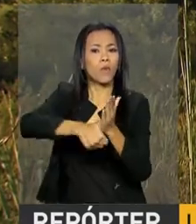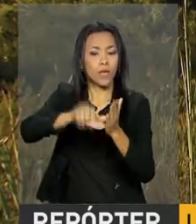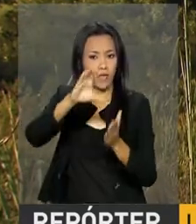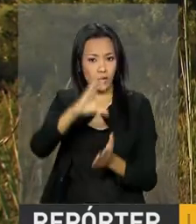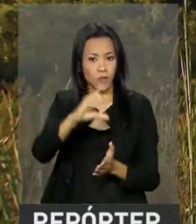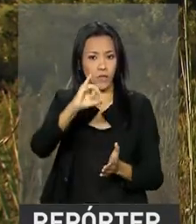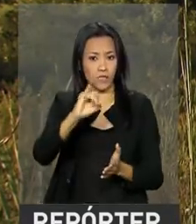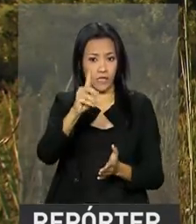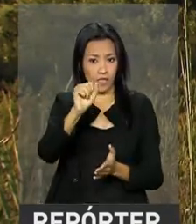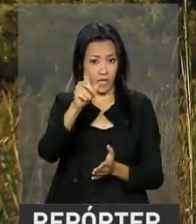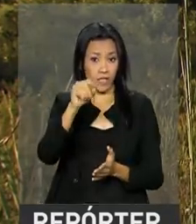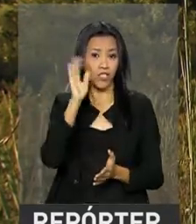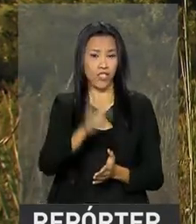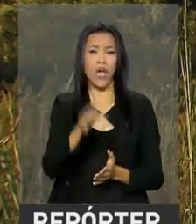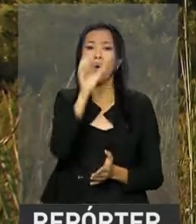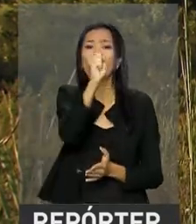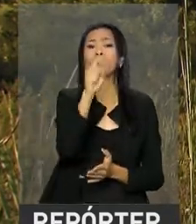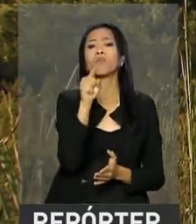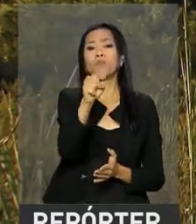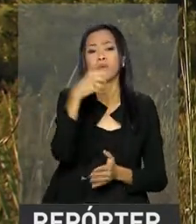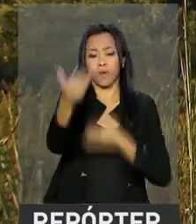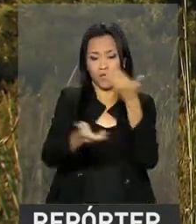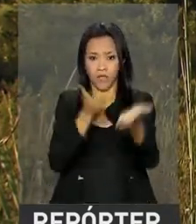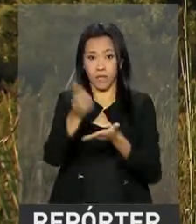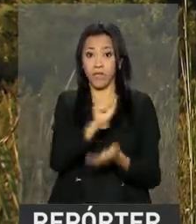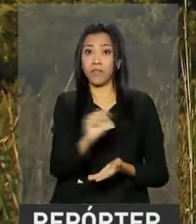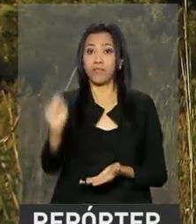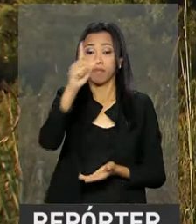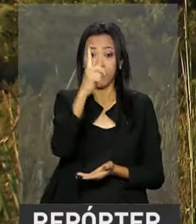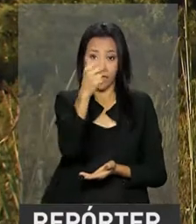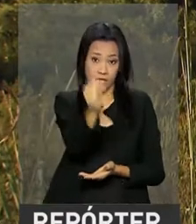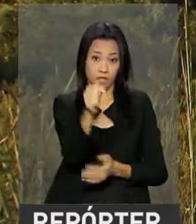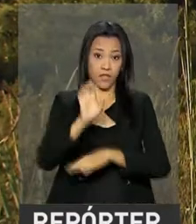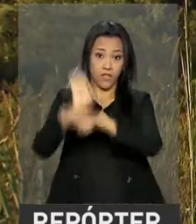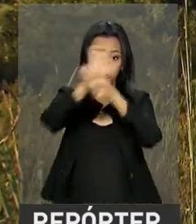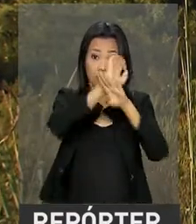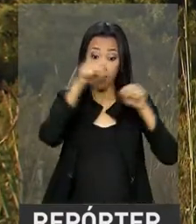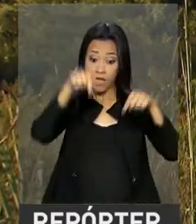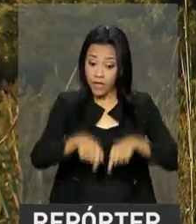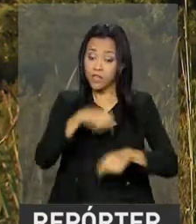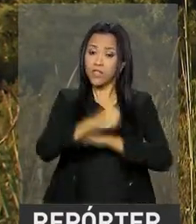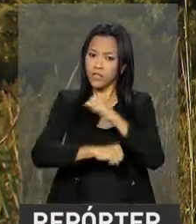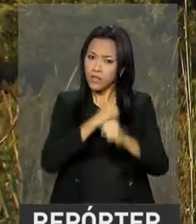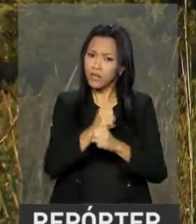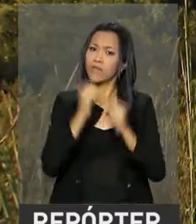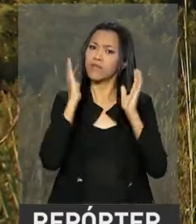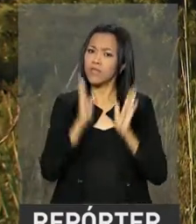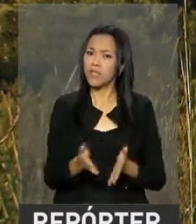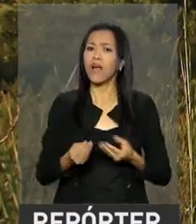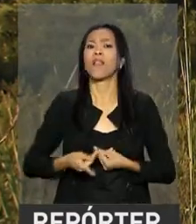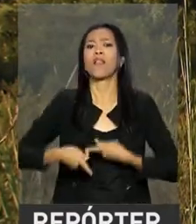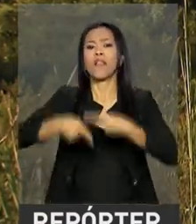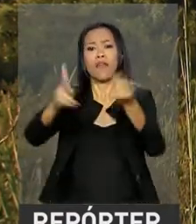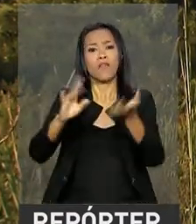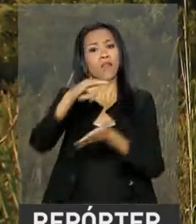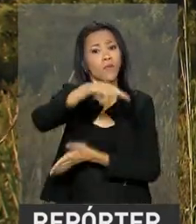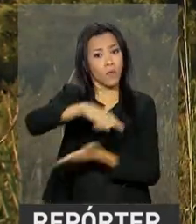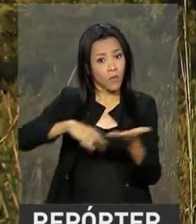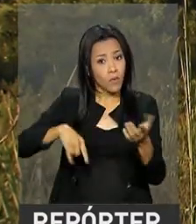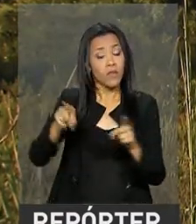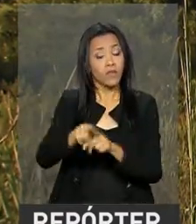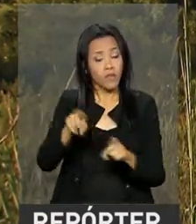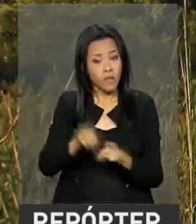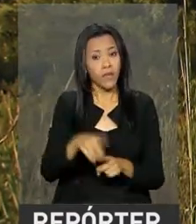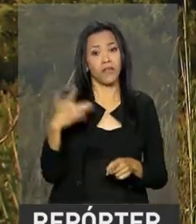mil atendimentos em 17 estados. E este ano, o programa foi ampliado para levar, além de documentos, atendimento